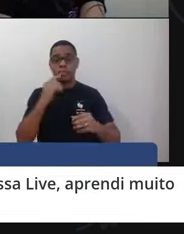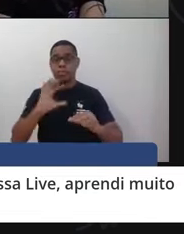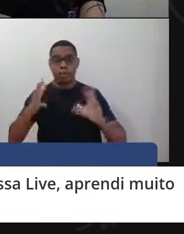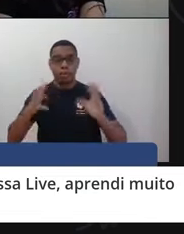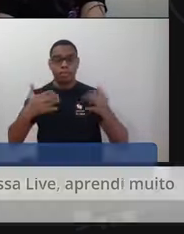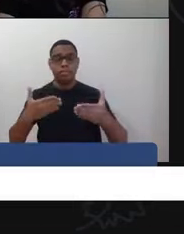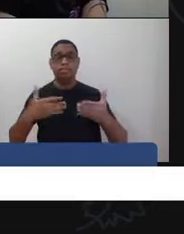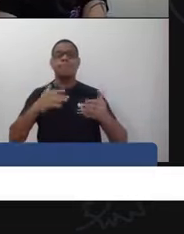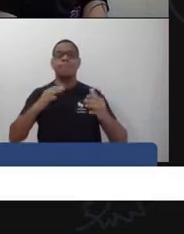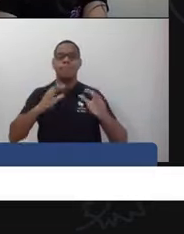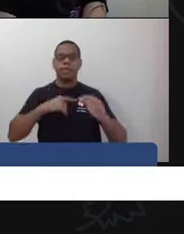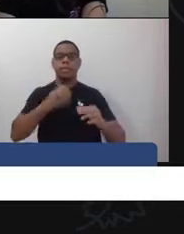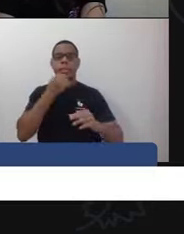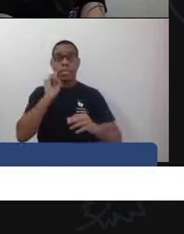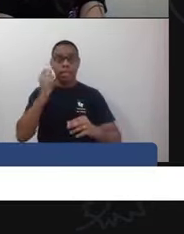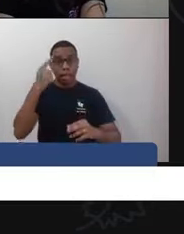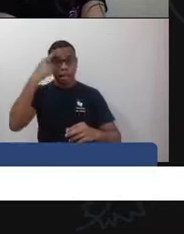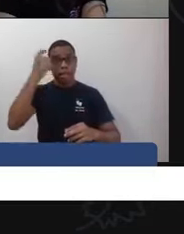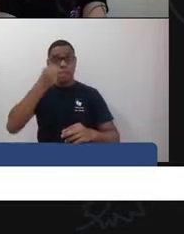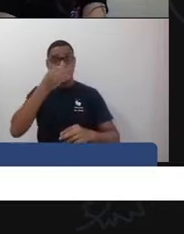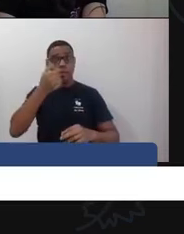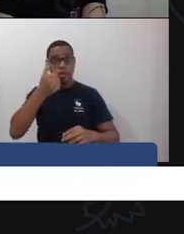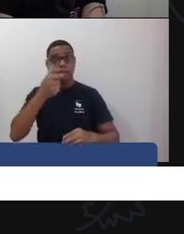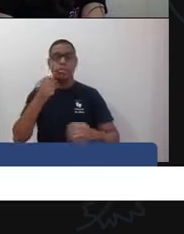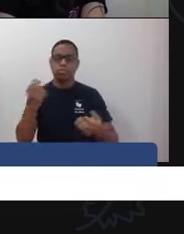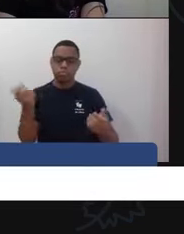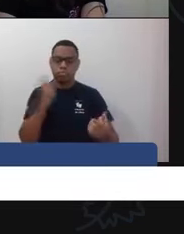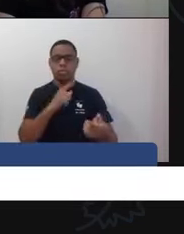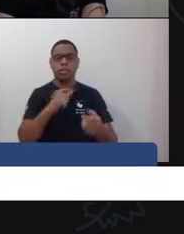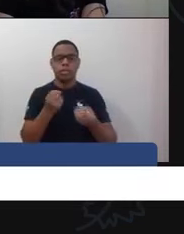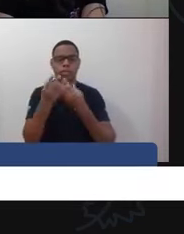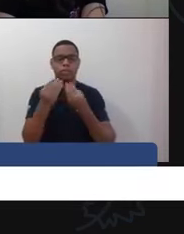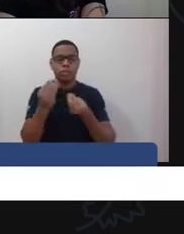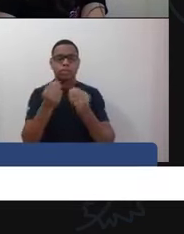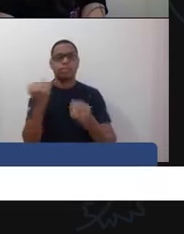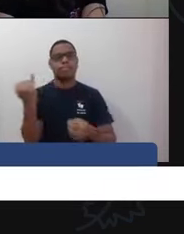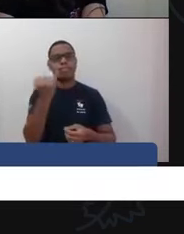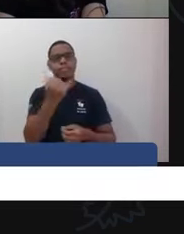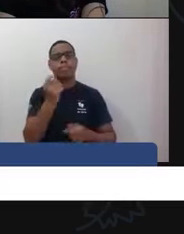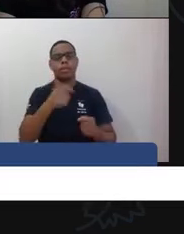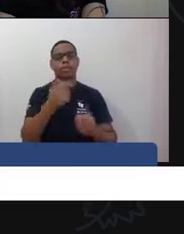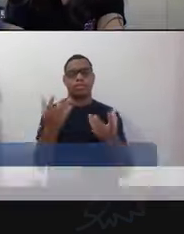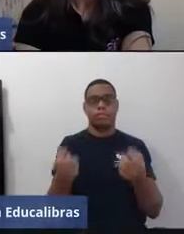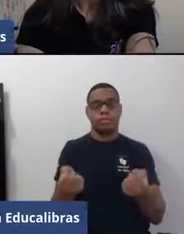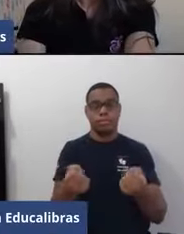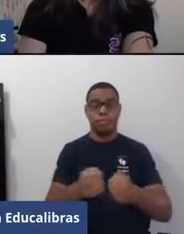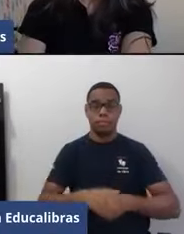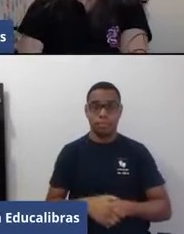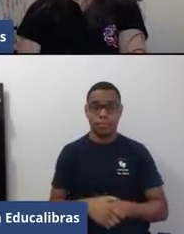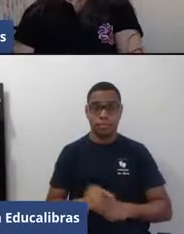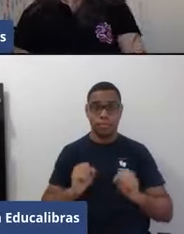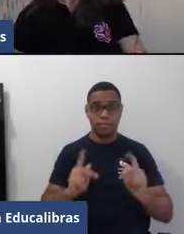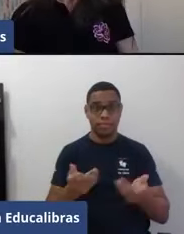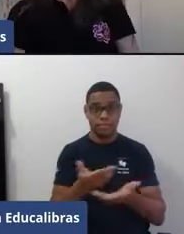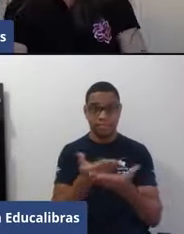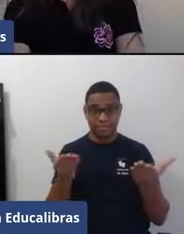Então, boas ideias, denúncias, reclamações são sempre bem-vindas. Certo,